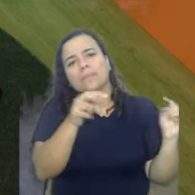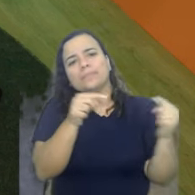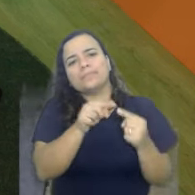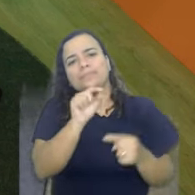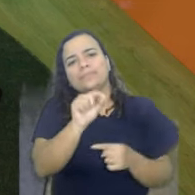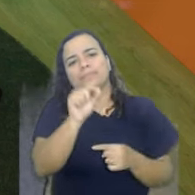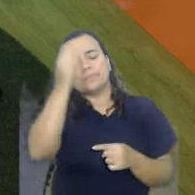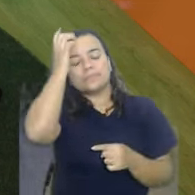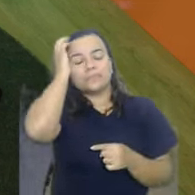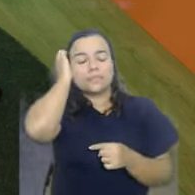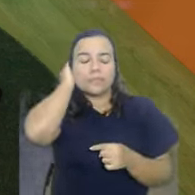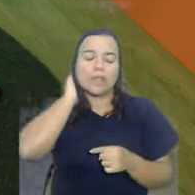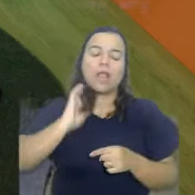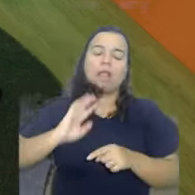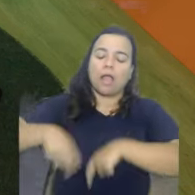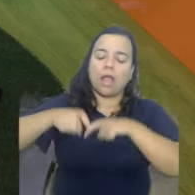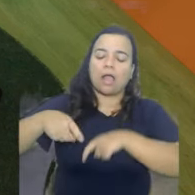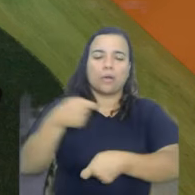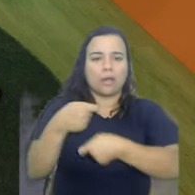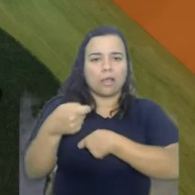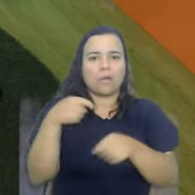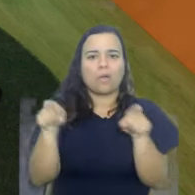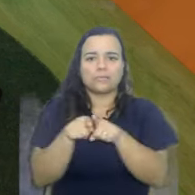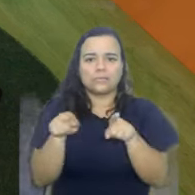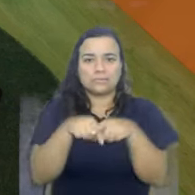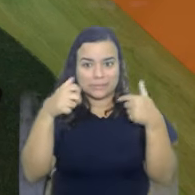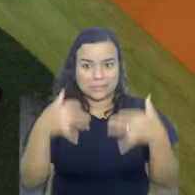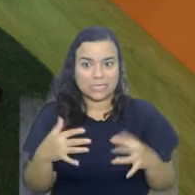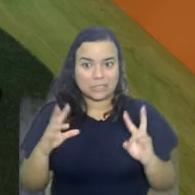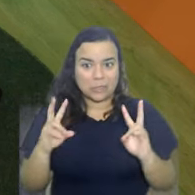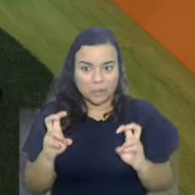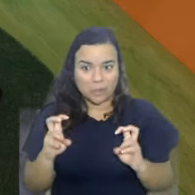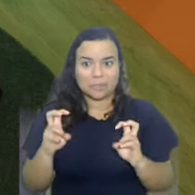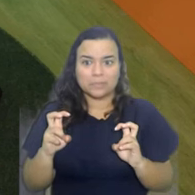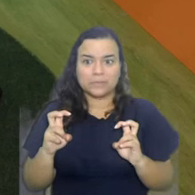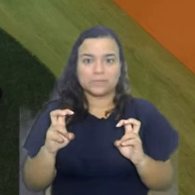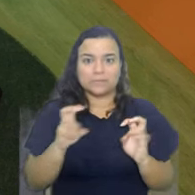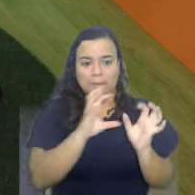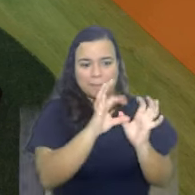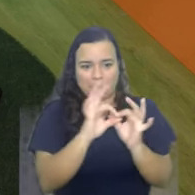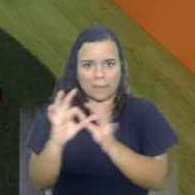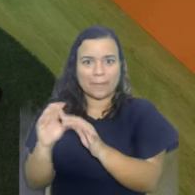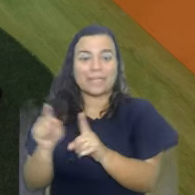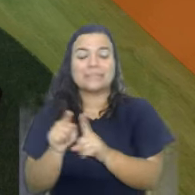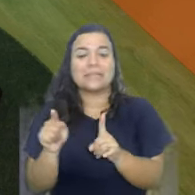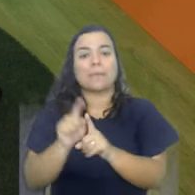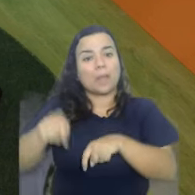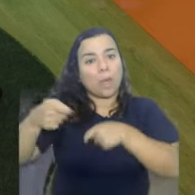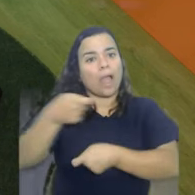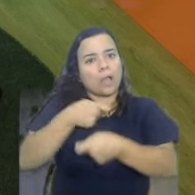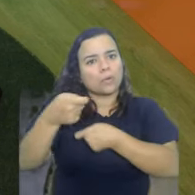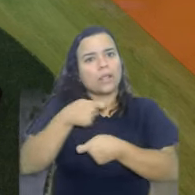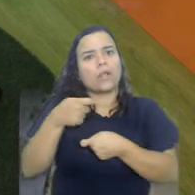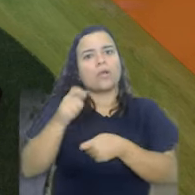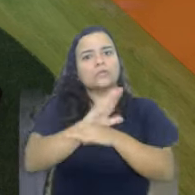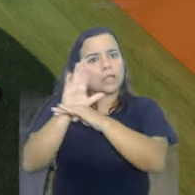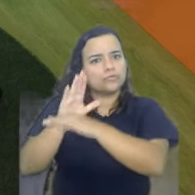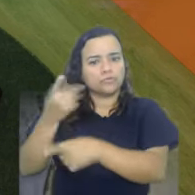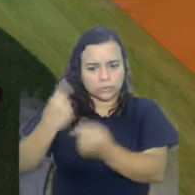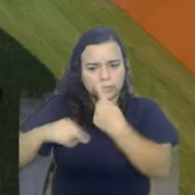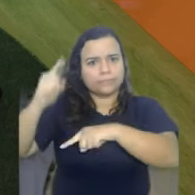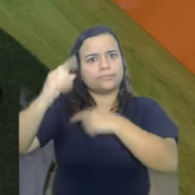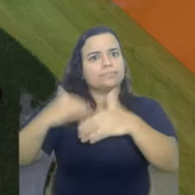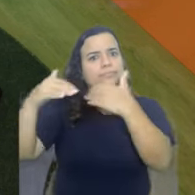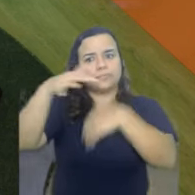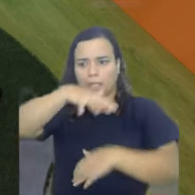da do agronegócio da cadeia né que você falou isso muitas vezes cadeia sempre e o como como O agronegócio realmente promove o desenvolvimento de uma